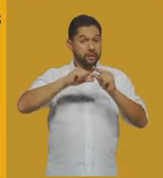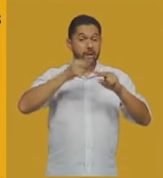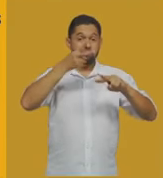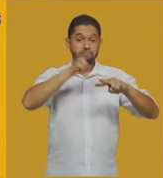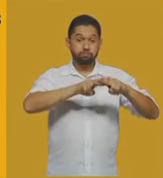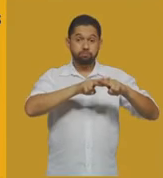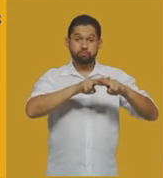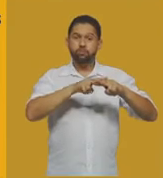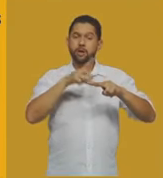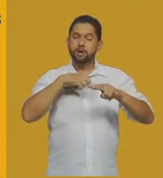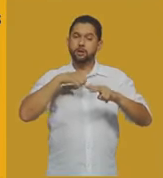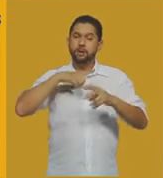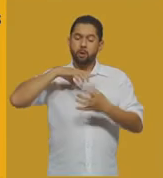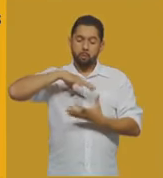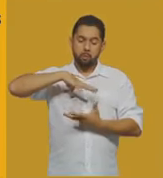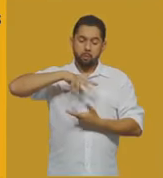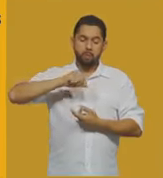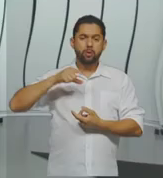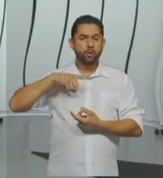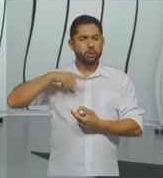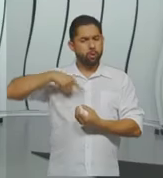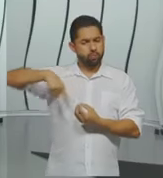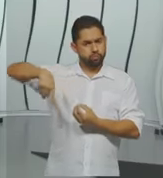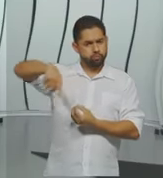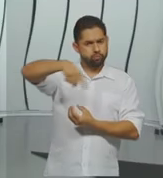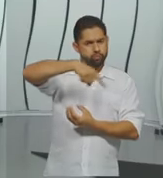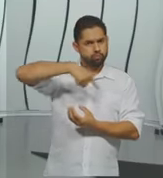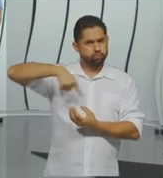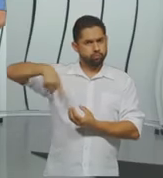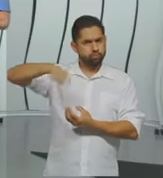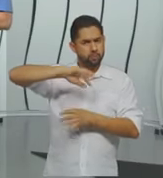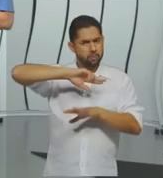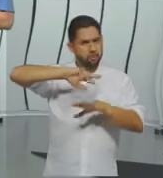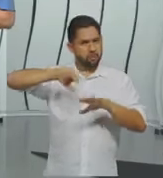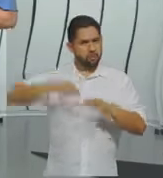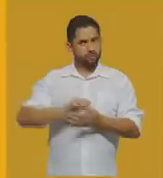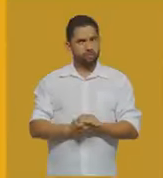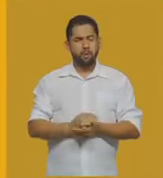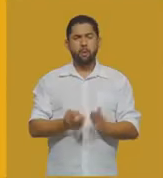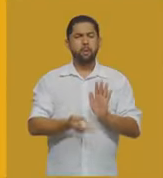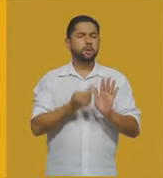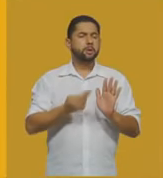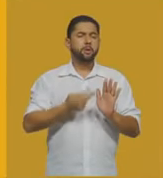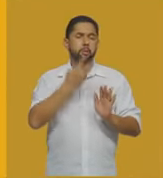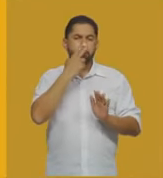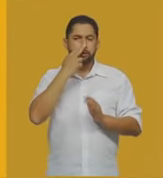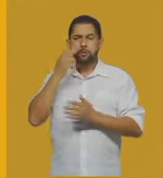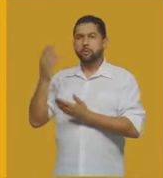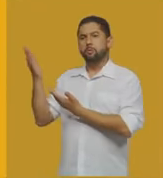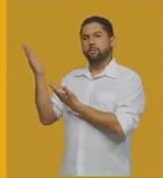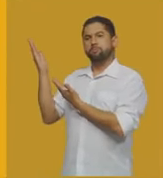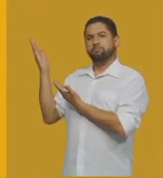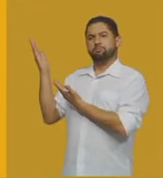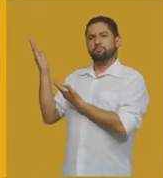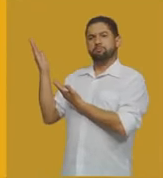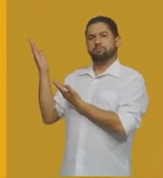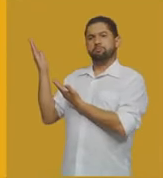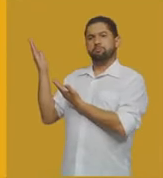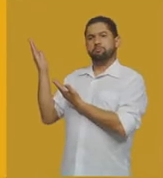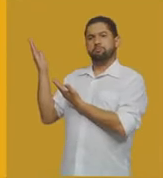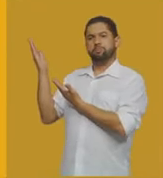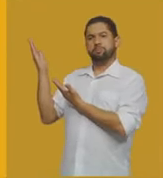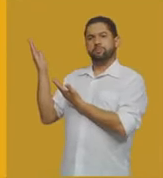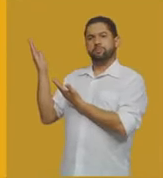grande, gigantesca esfera de cristal. Seria um desenho mais ou menos como este daqui, que eu estou mostrando para vocês nesta